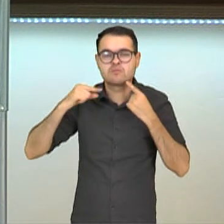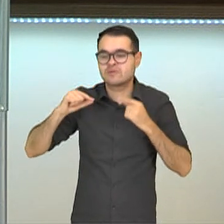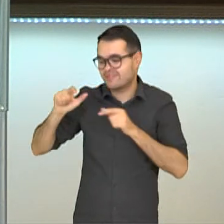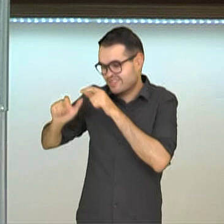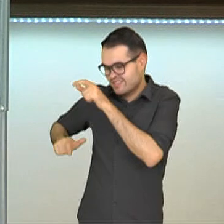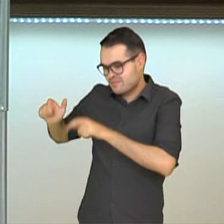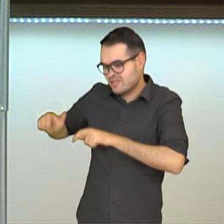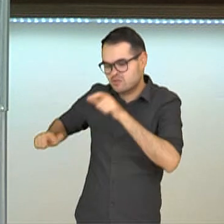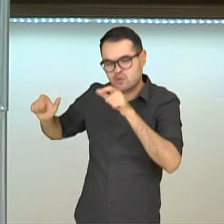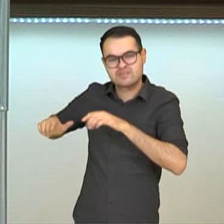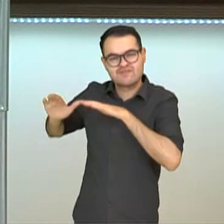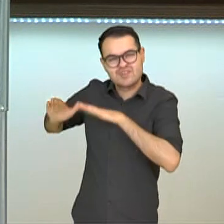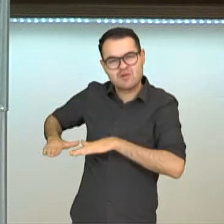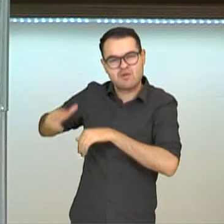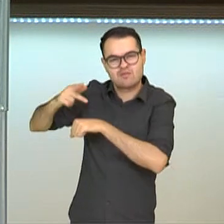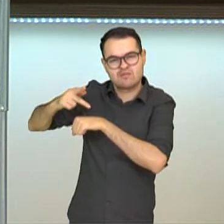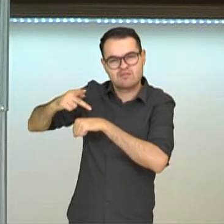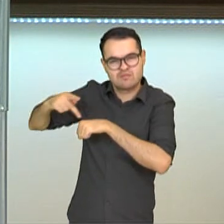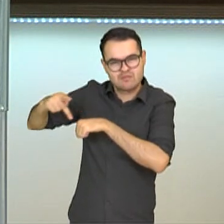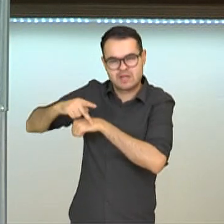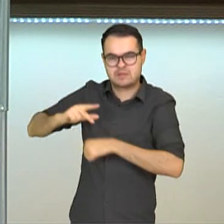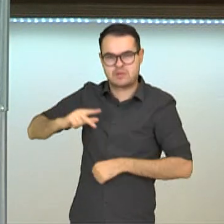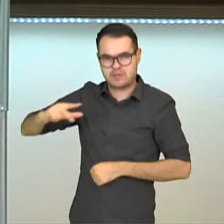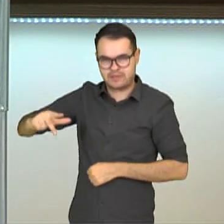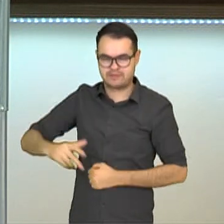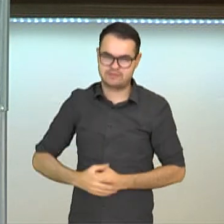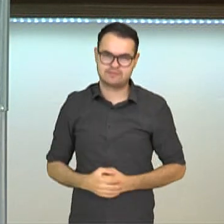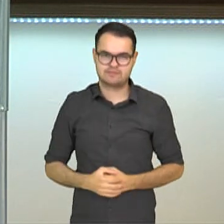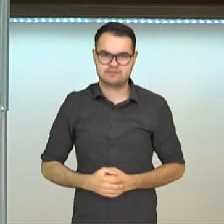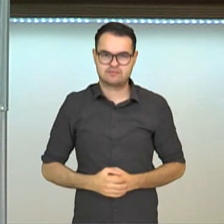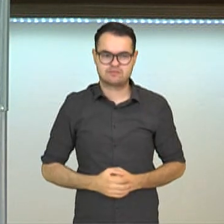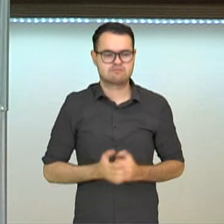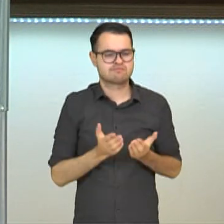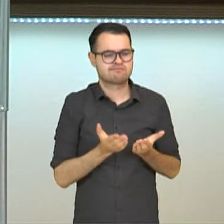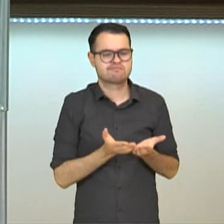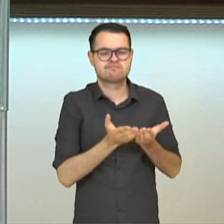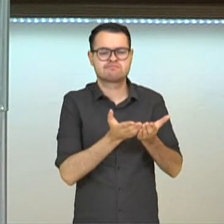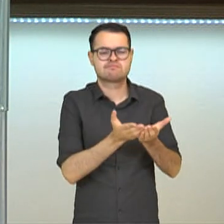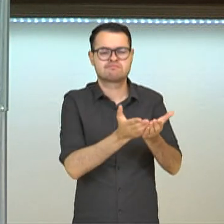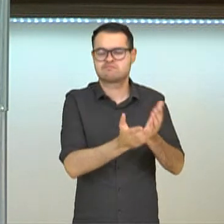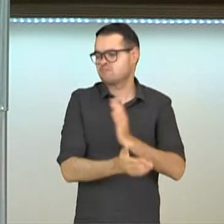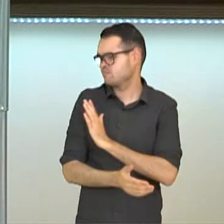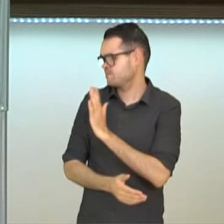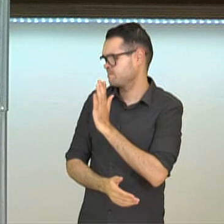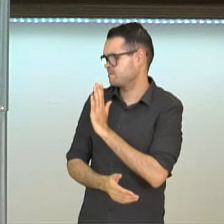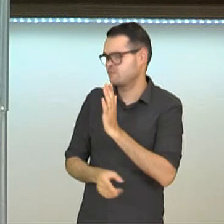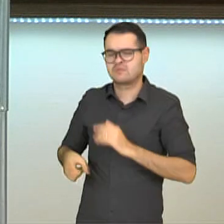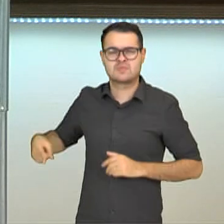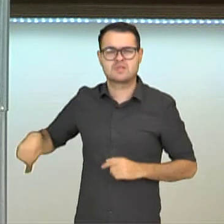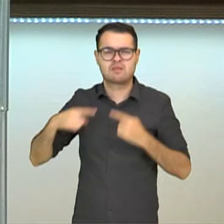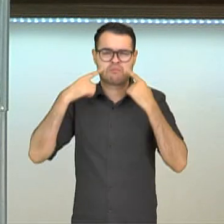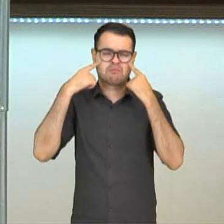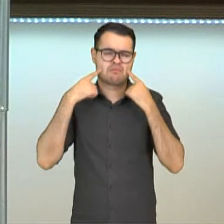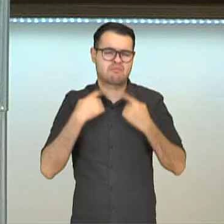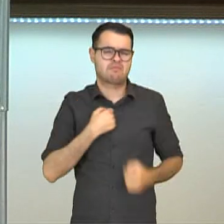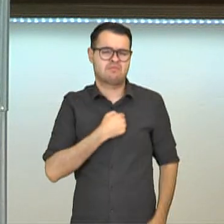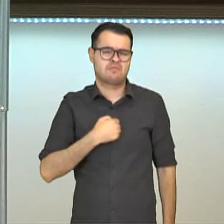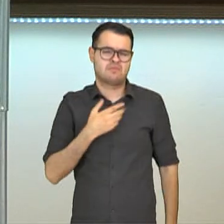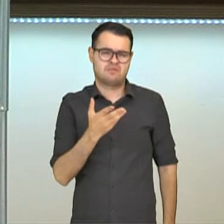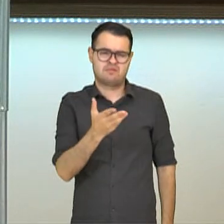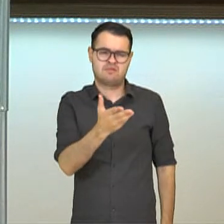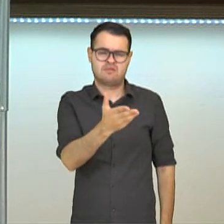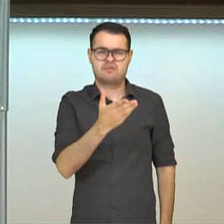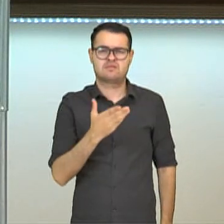pessoas que ficaram. Então, aqueles que partem para o mar deixam para trás pessoas que choram de saudade